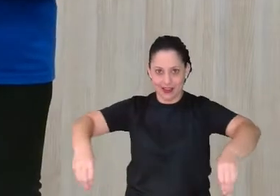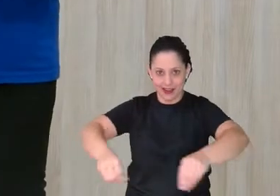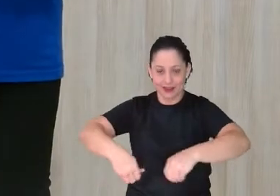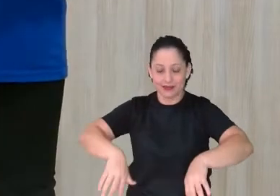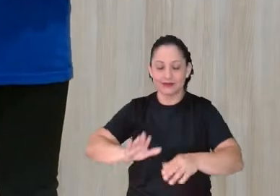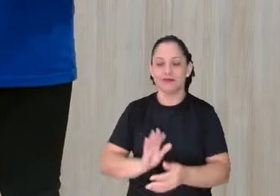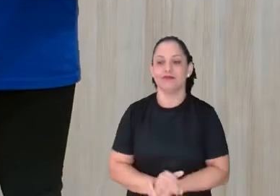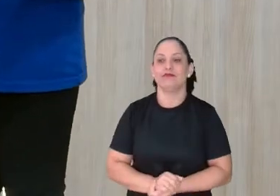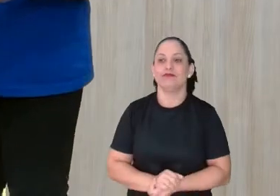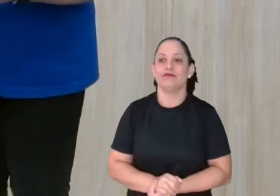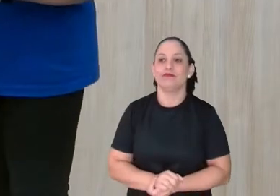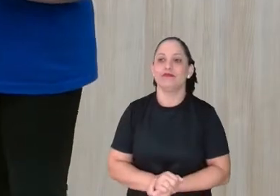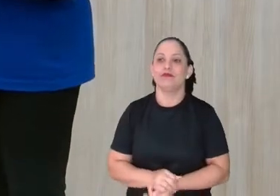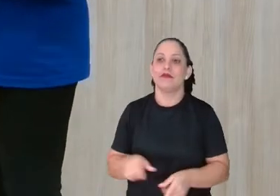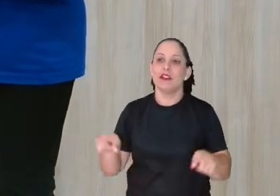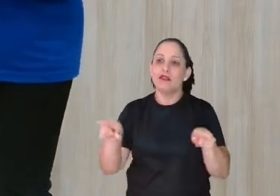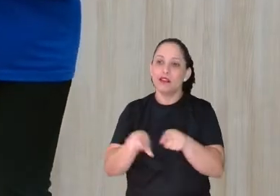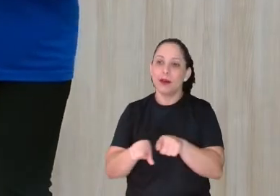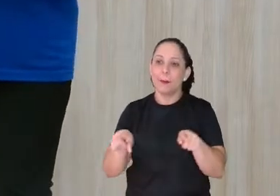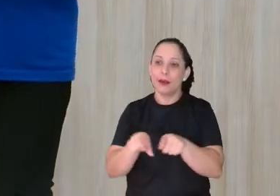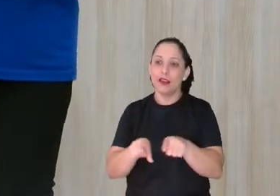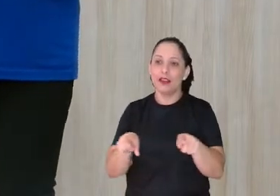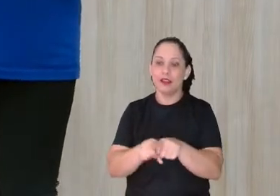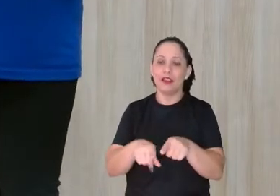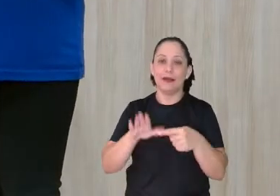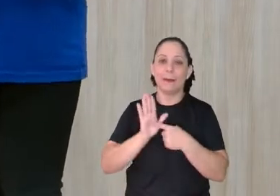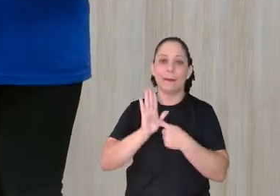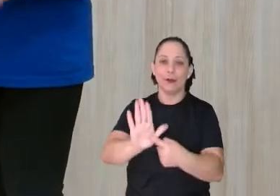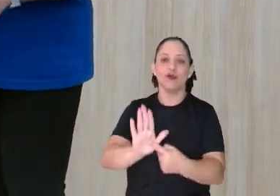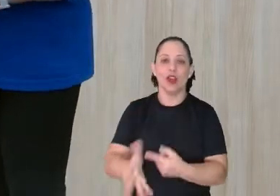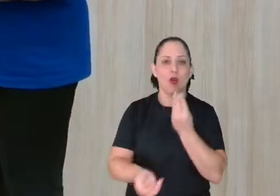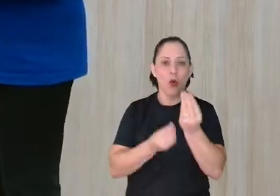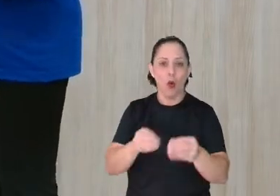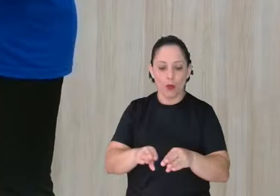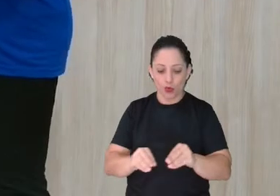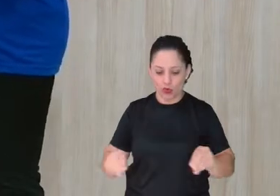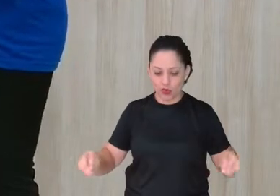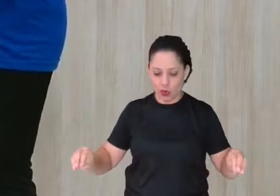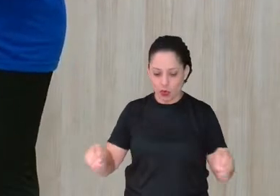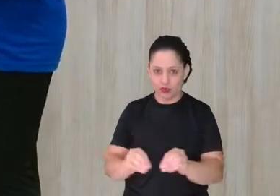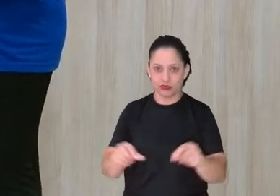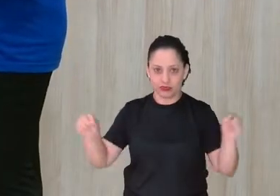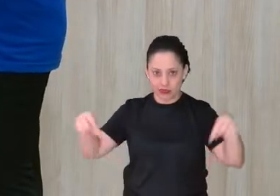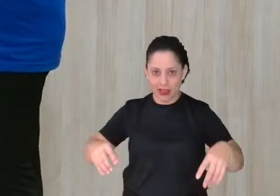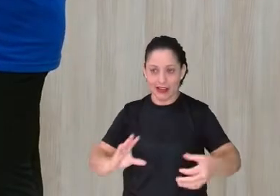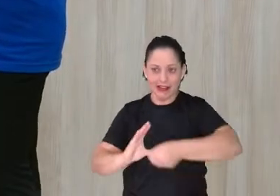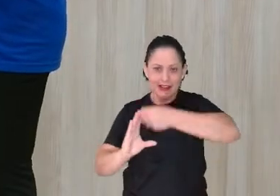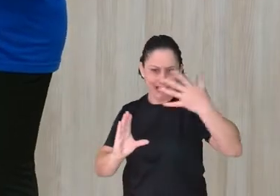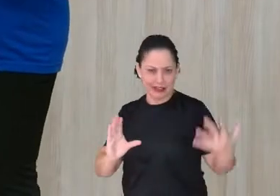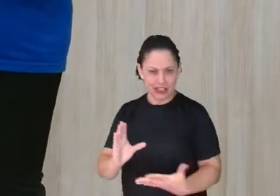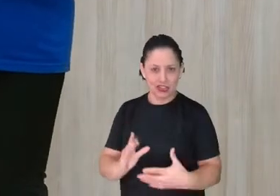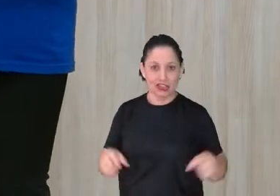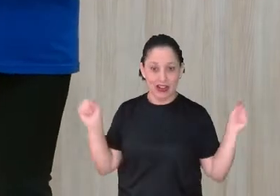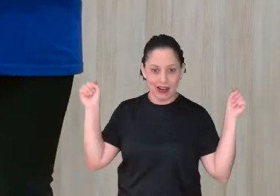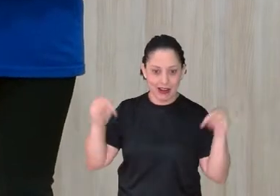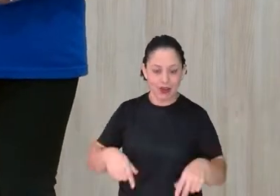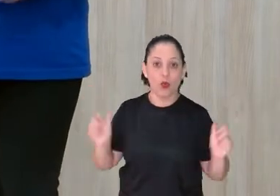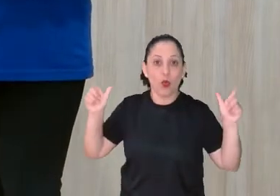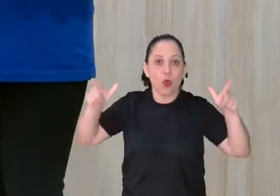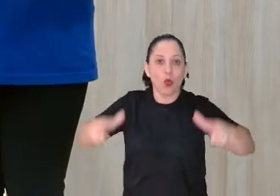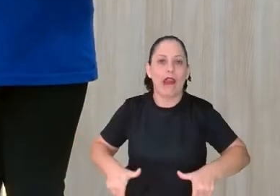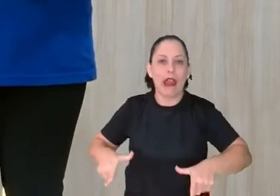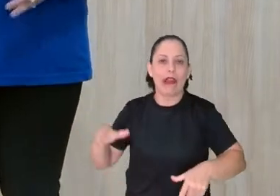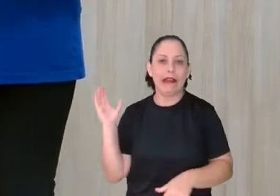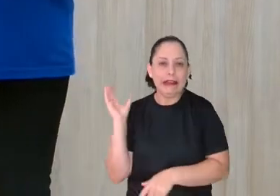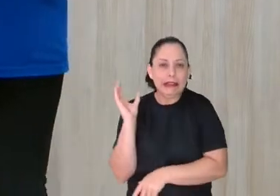apresentar também essa questão de um solo muito rico. Outra característica é que o clima é quente e úmido.